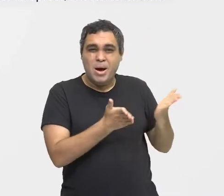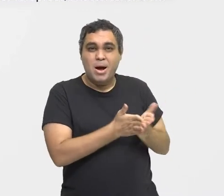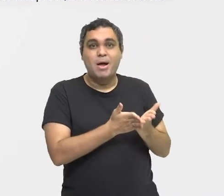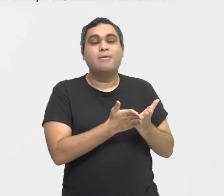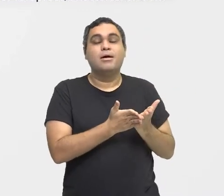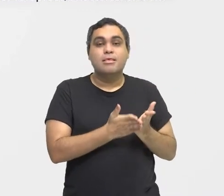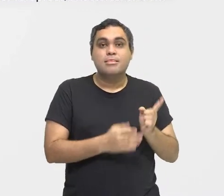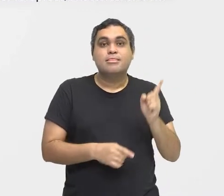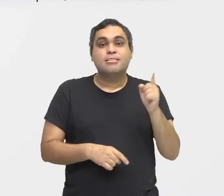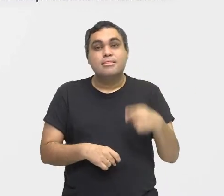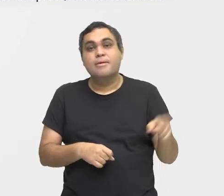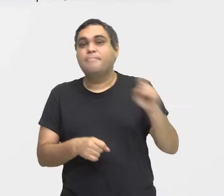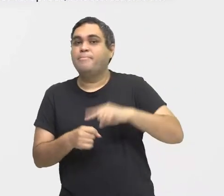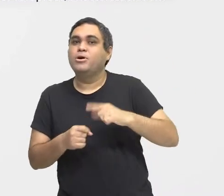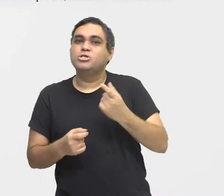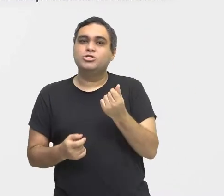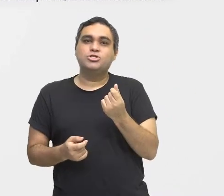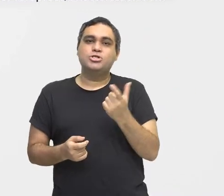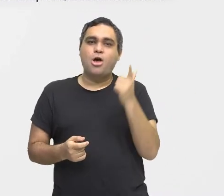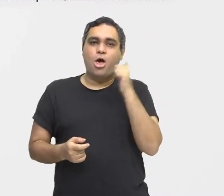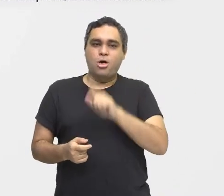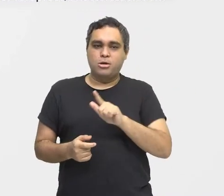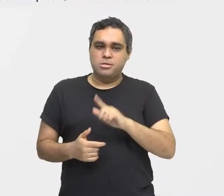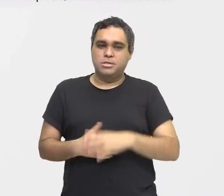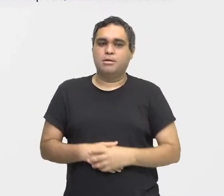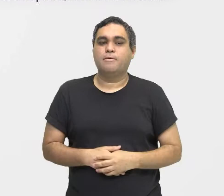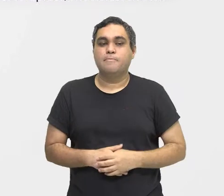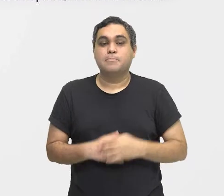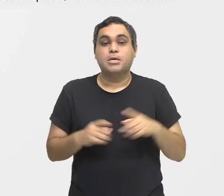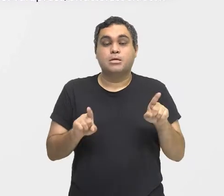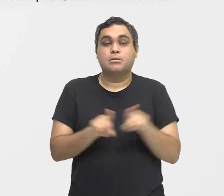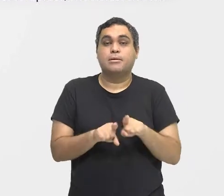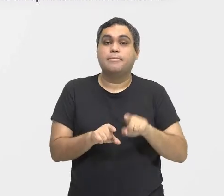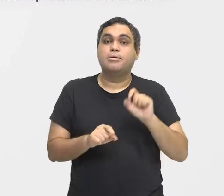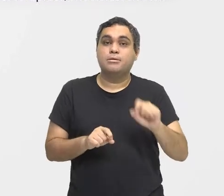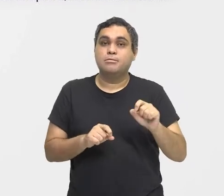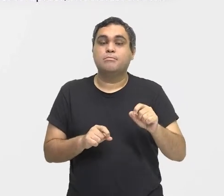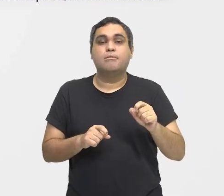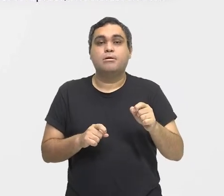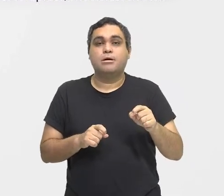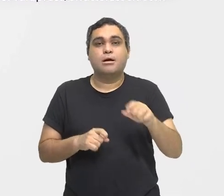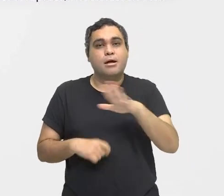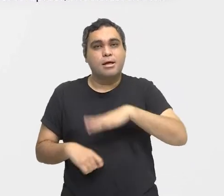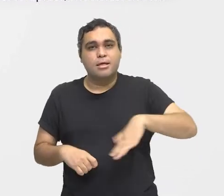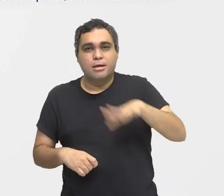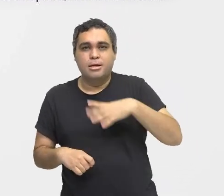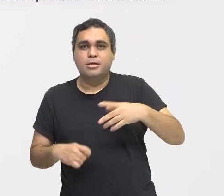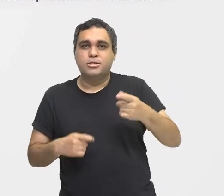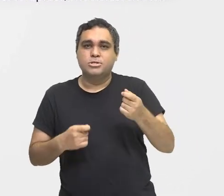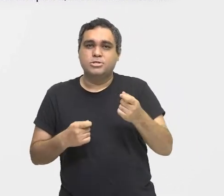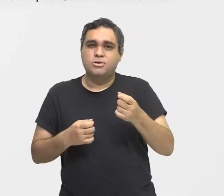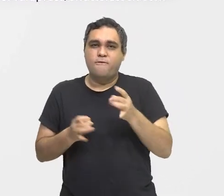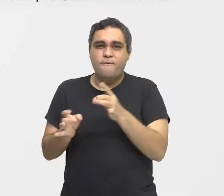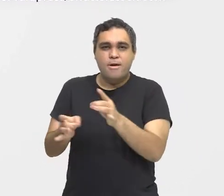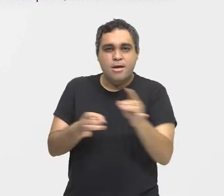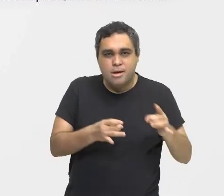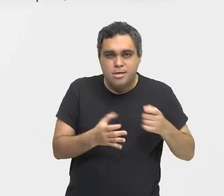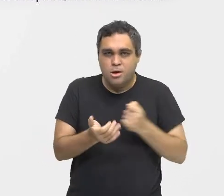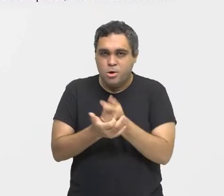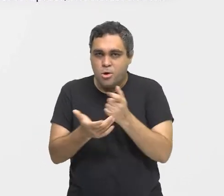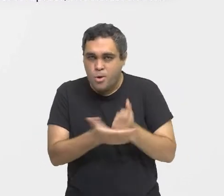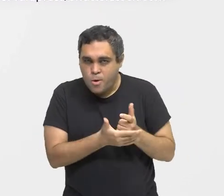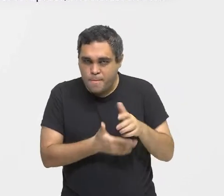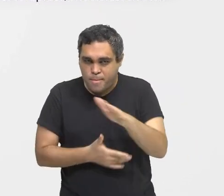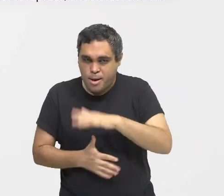que isso acabou fortalecendo o mercado consumidor e isso chamou a atenção, né, de vários investidores.